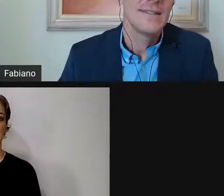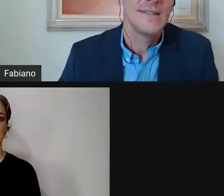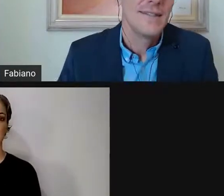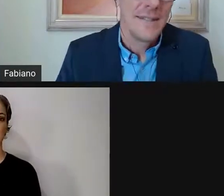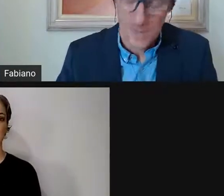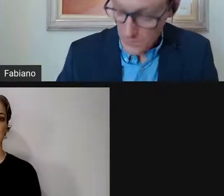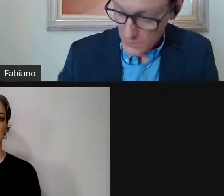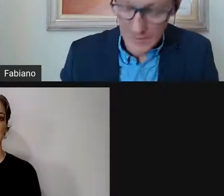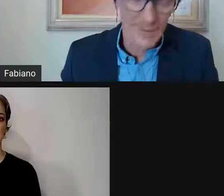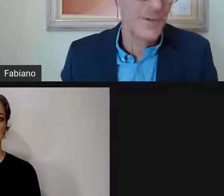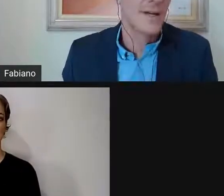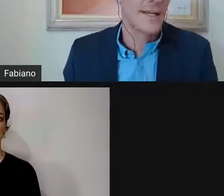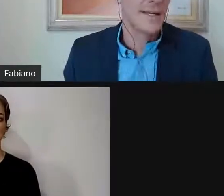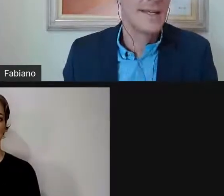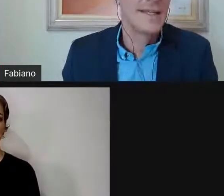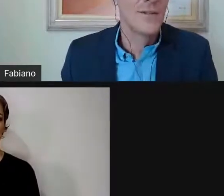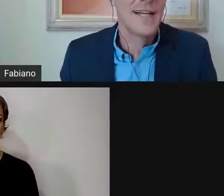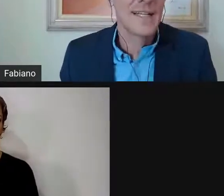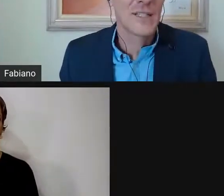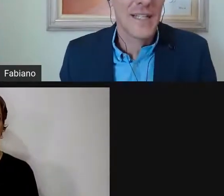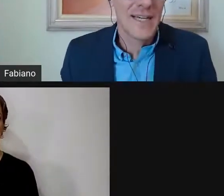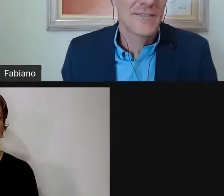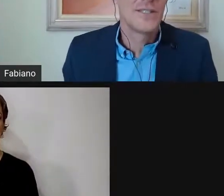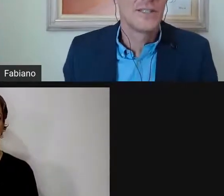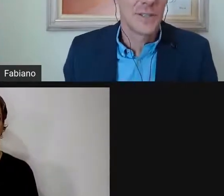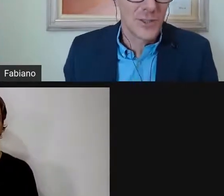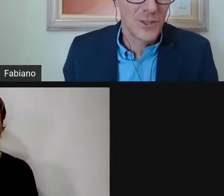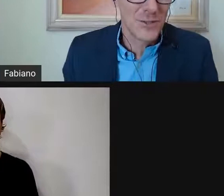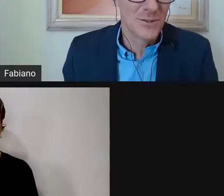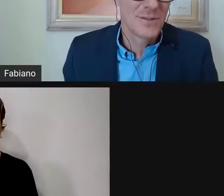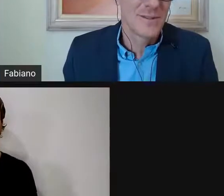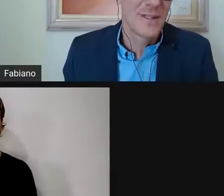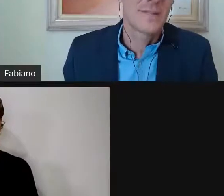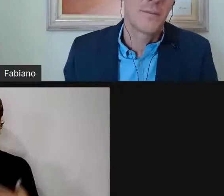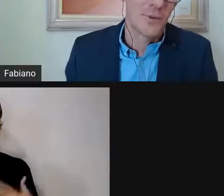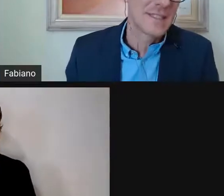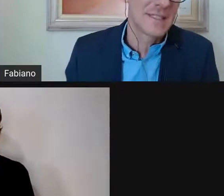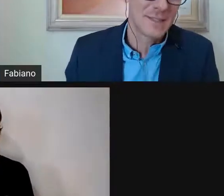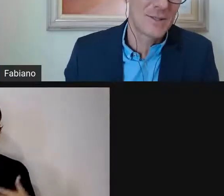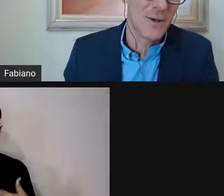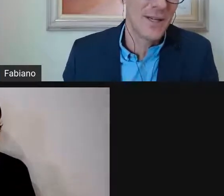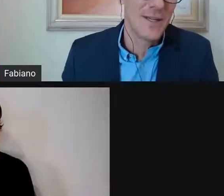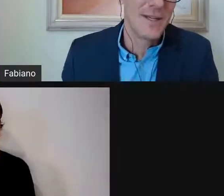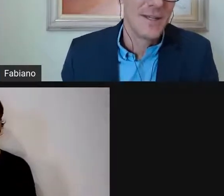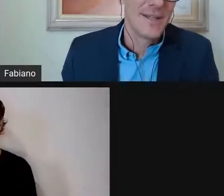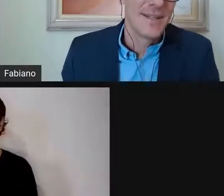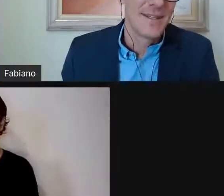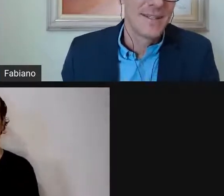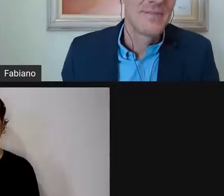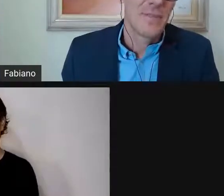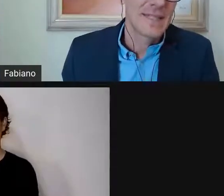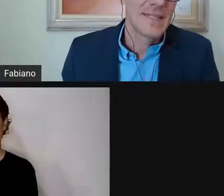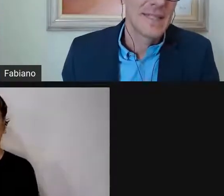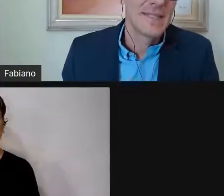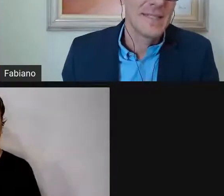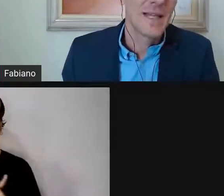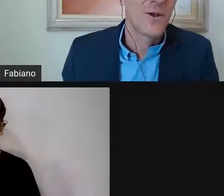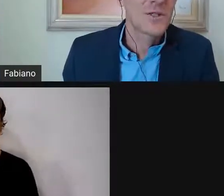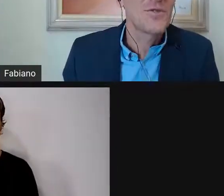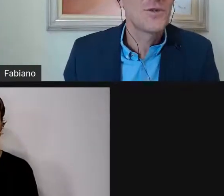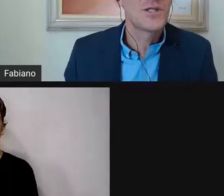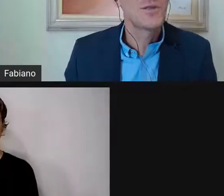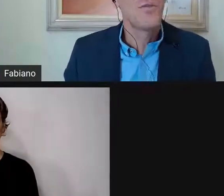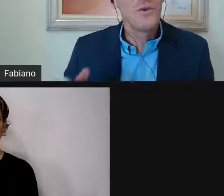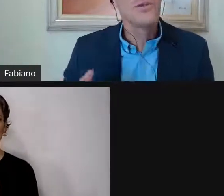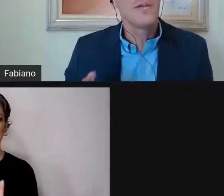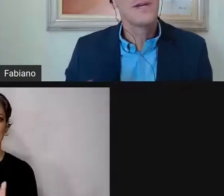essa história. Puxa, não, olha, quem ainda não acreditava em destino, né, depois dessa história, passa a acreditar. É